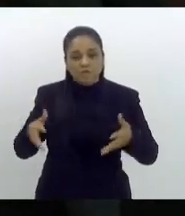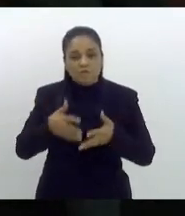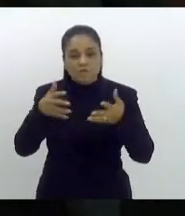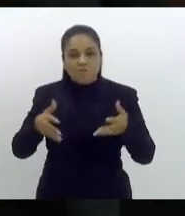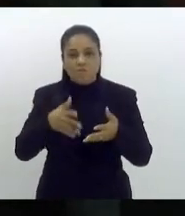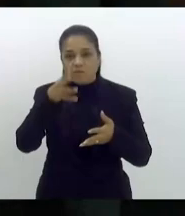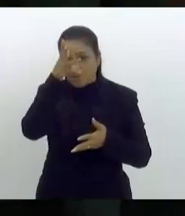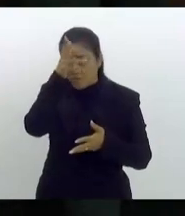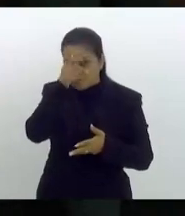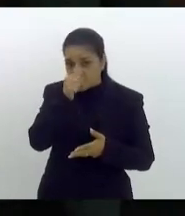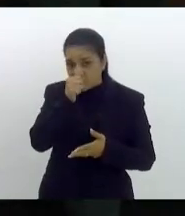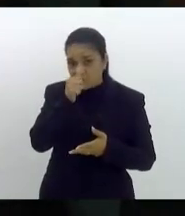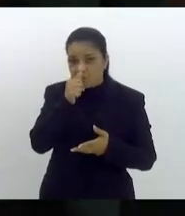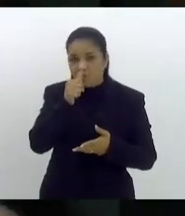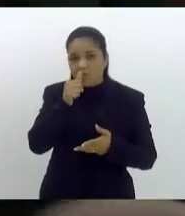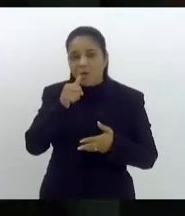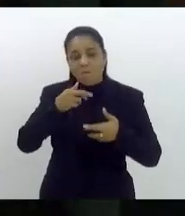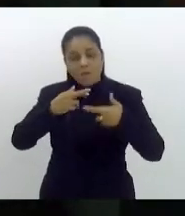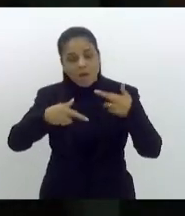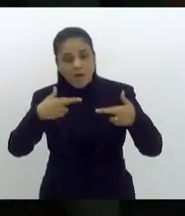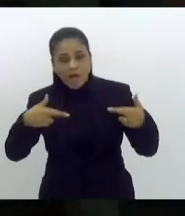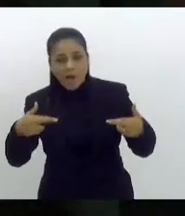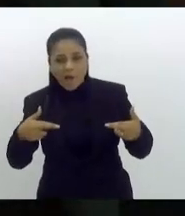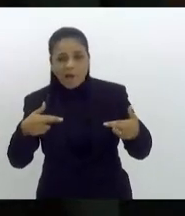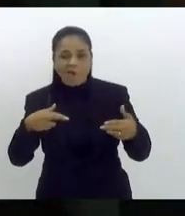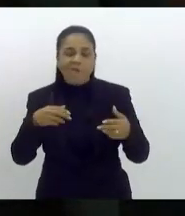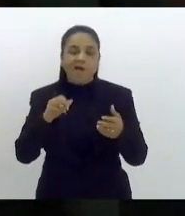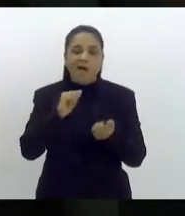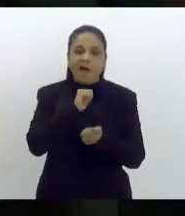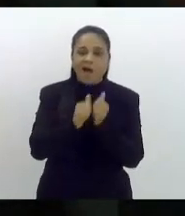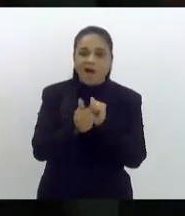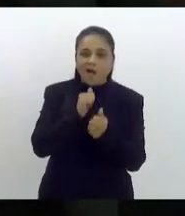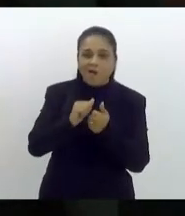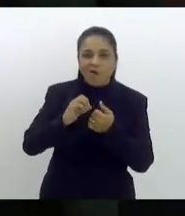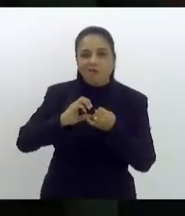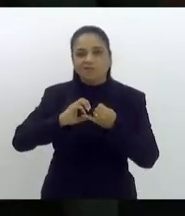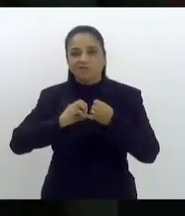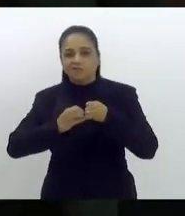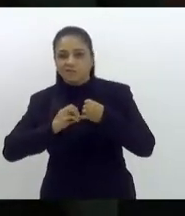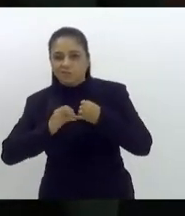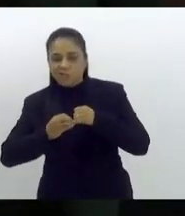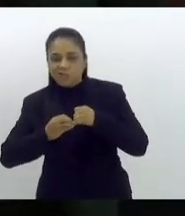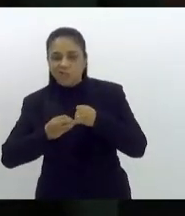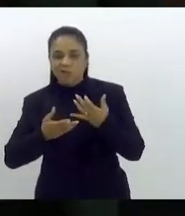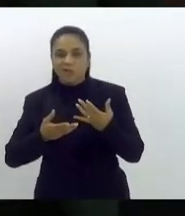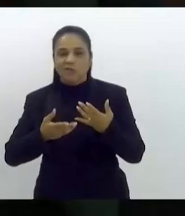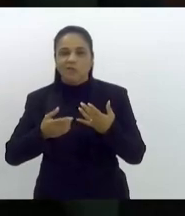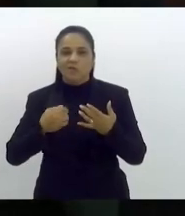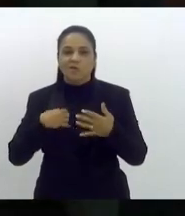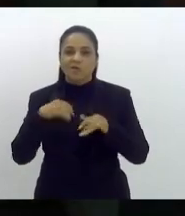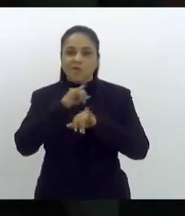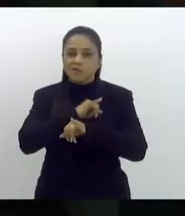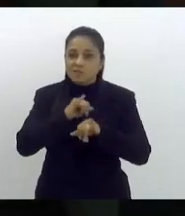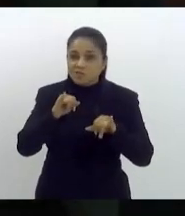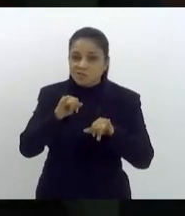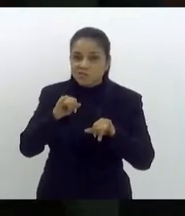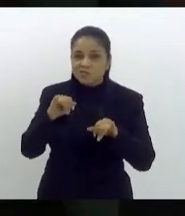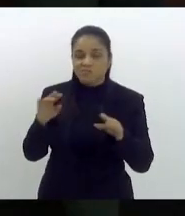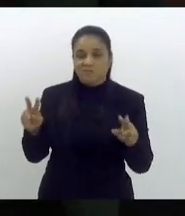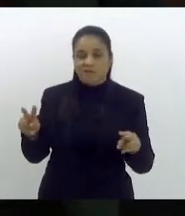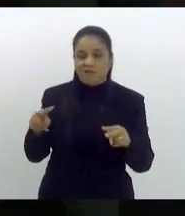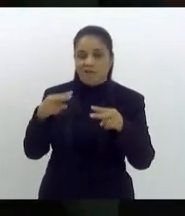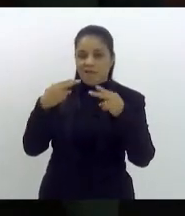às vezes macarrão às vezes arroz com feijão então deputado Jorge Felipe o que eu tô querendo te chamar atenção